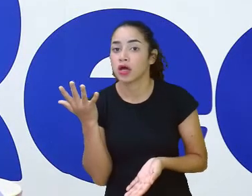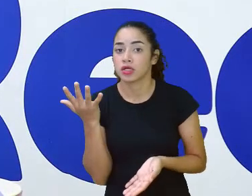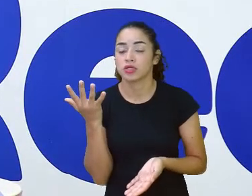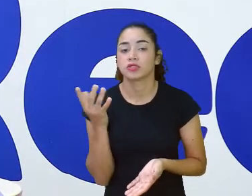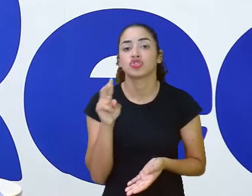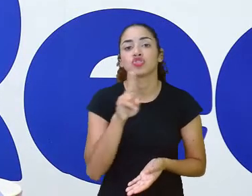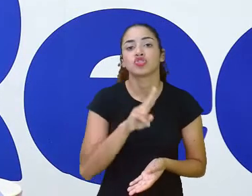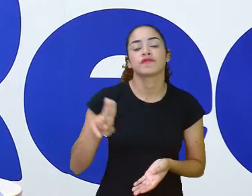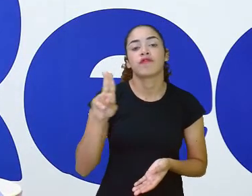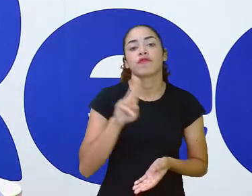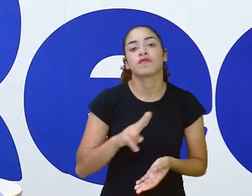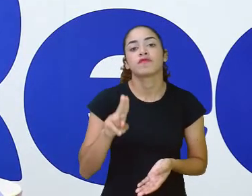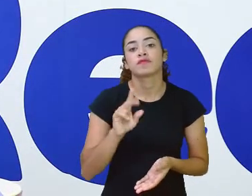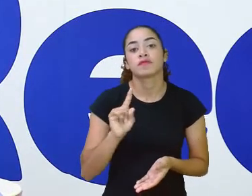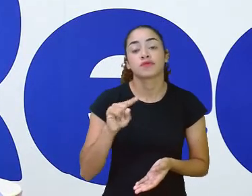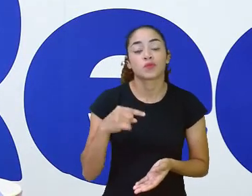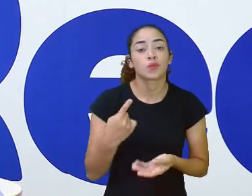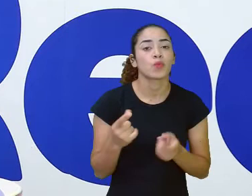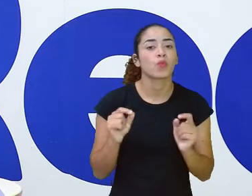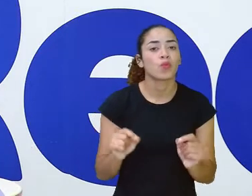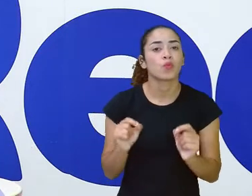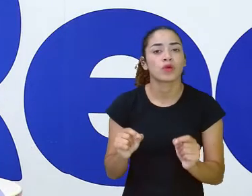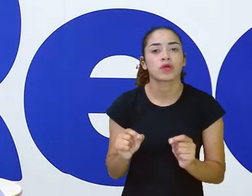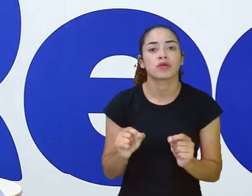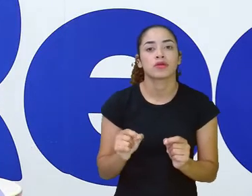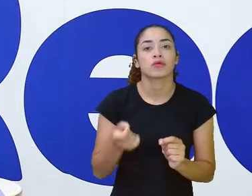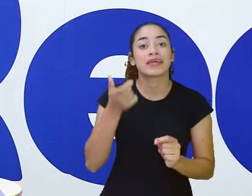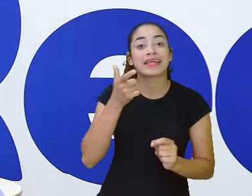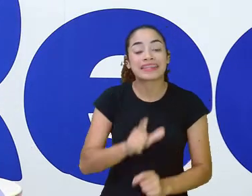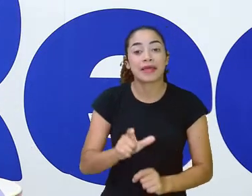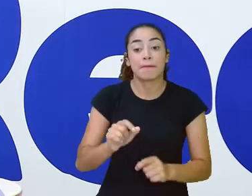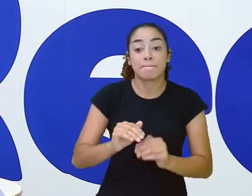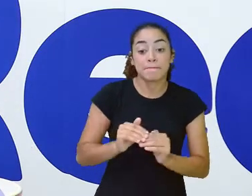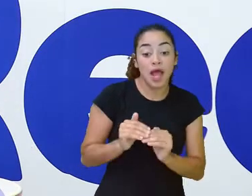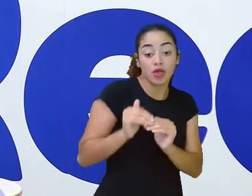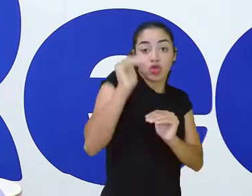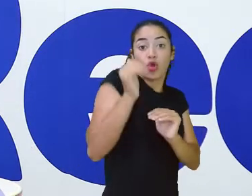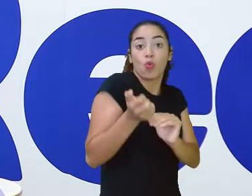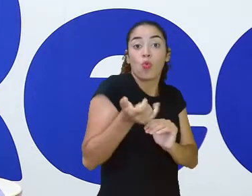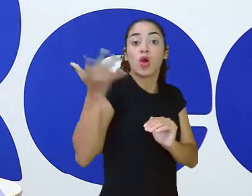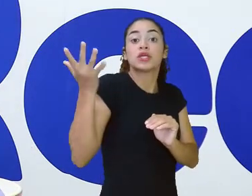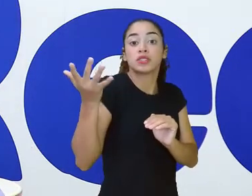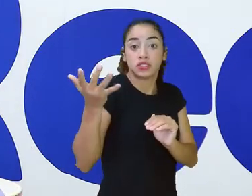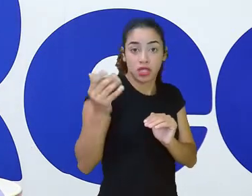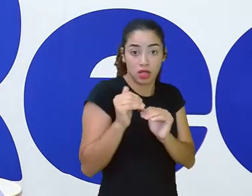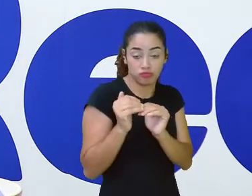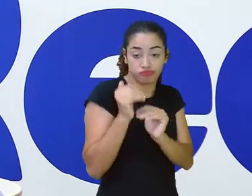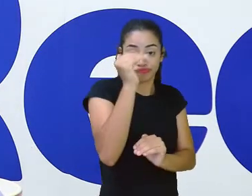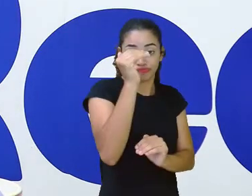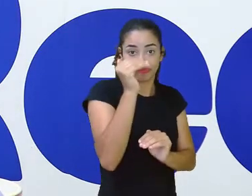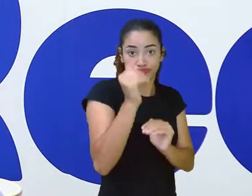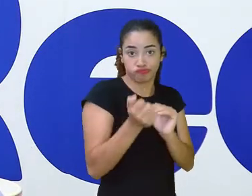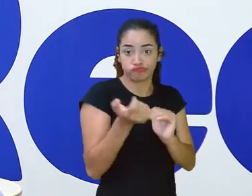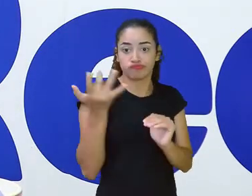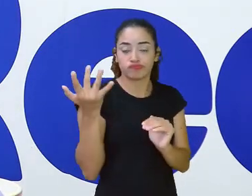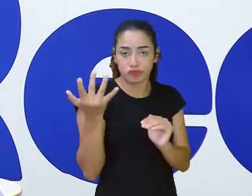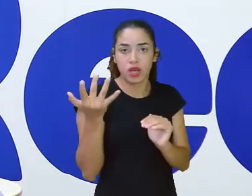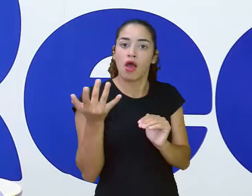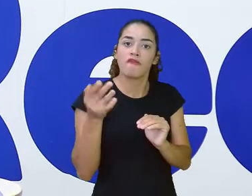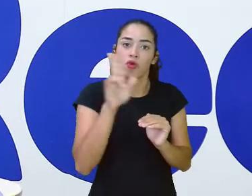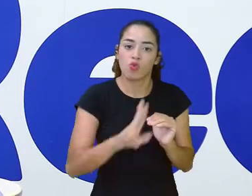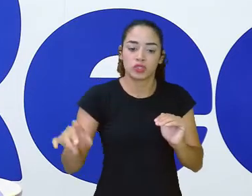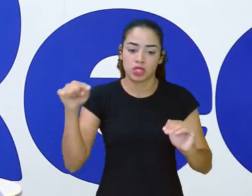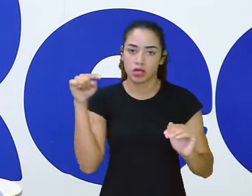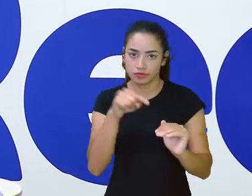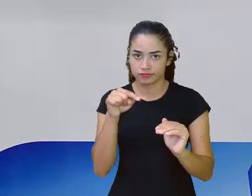gente vai usar o que consegue ter a maior capacidade. Isso o mesmo. máximo de vezes possível, não é verdade? Isso mesmo.